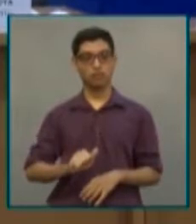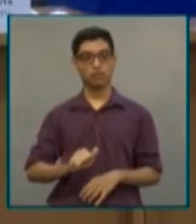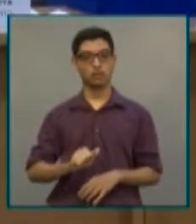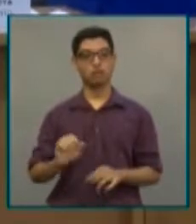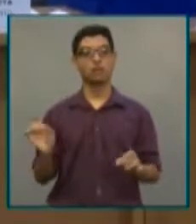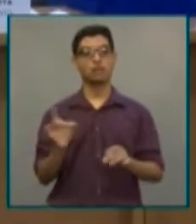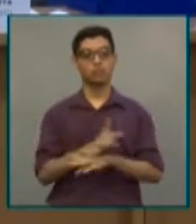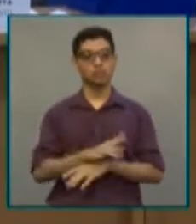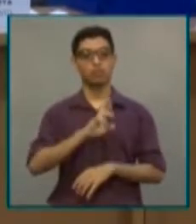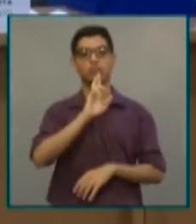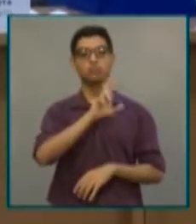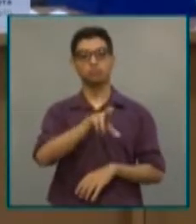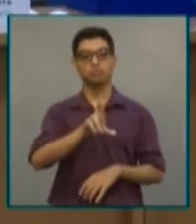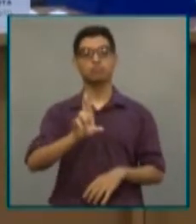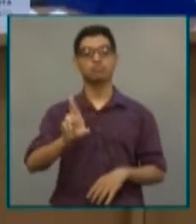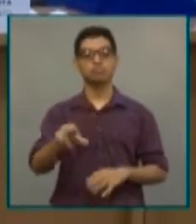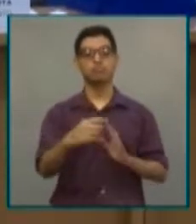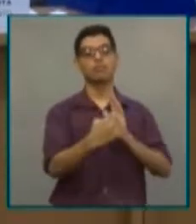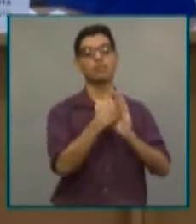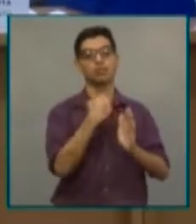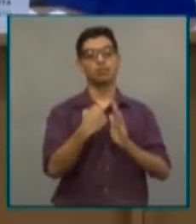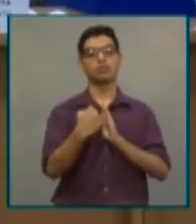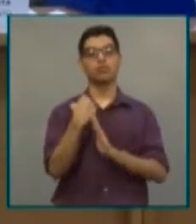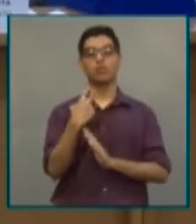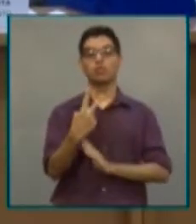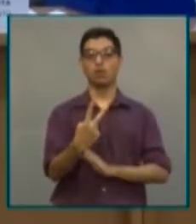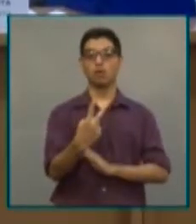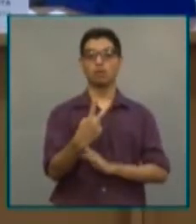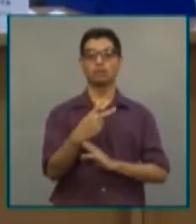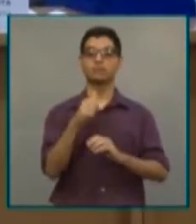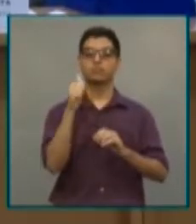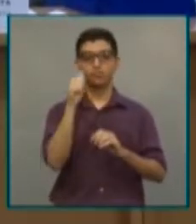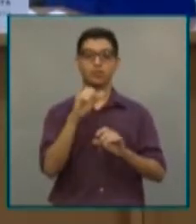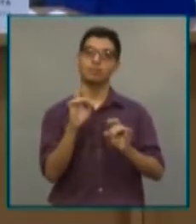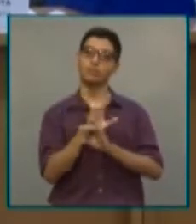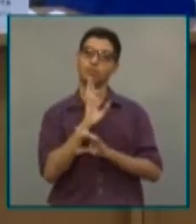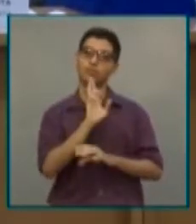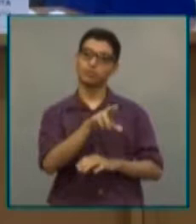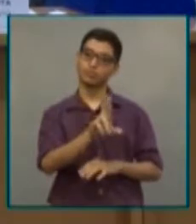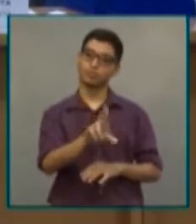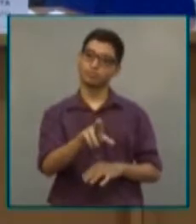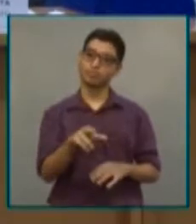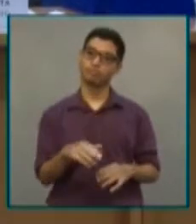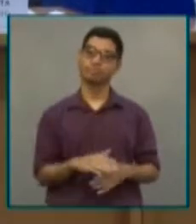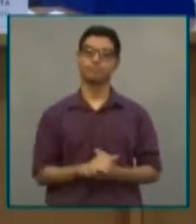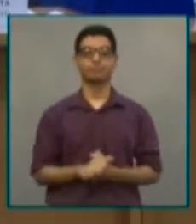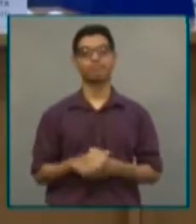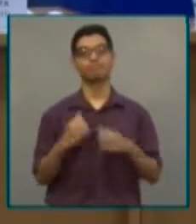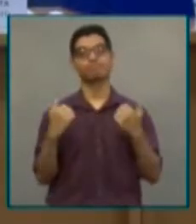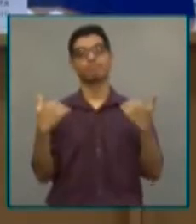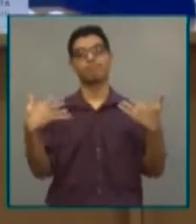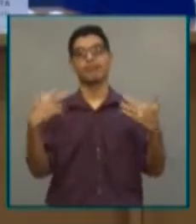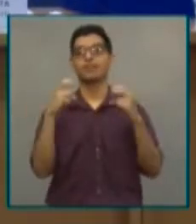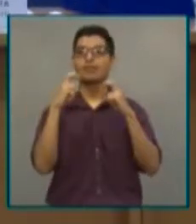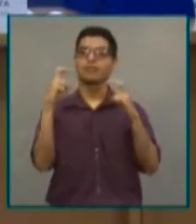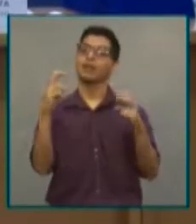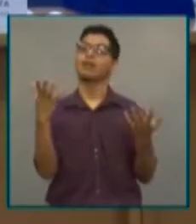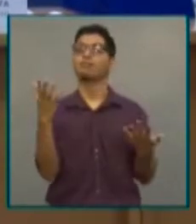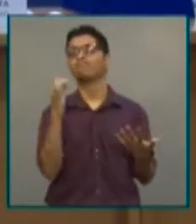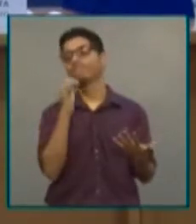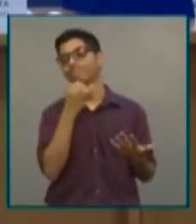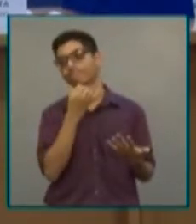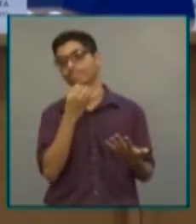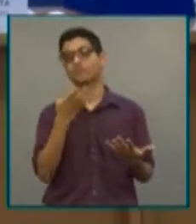respondeu as duas perguntas, então ela não poderá mais responder perguntas nesse caso. Primeiro